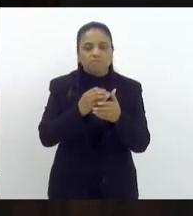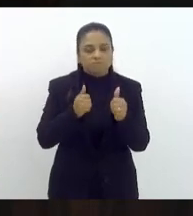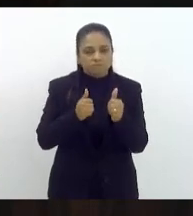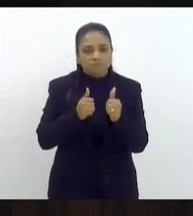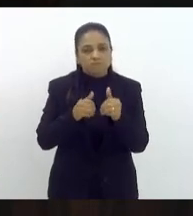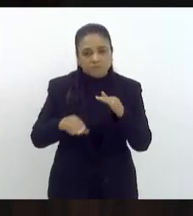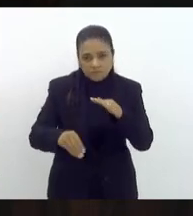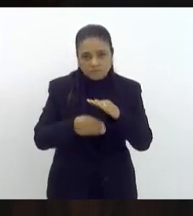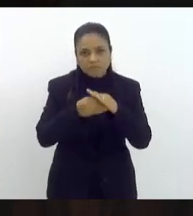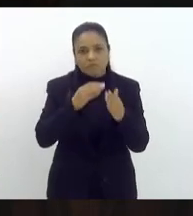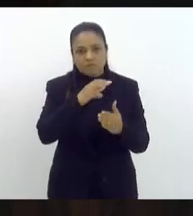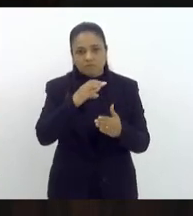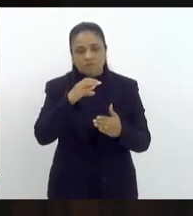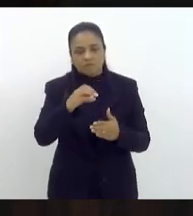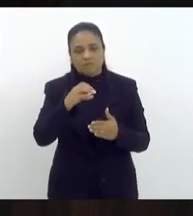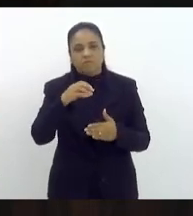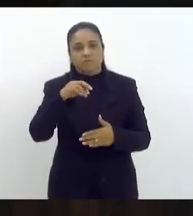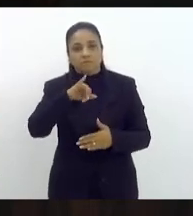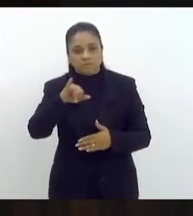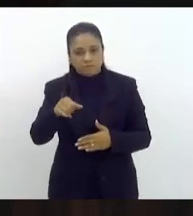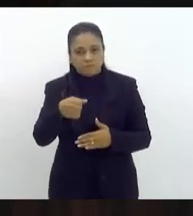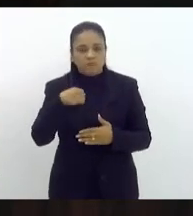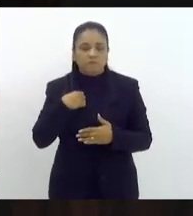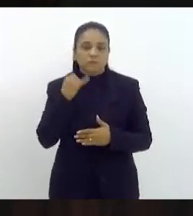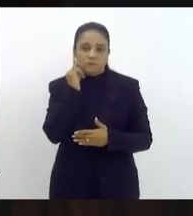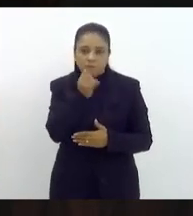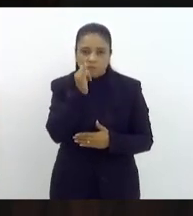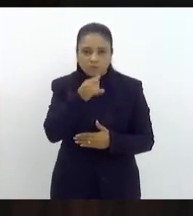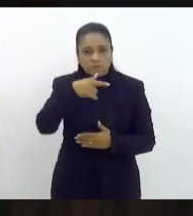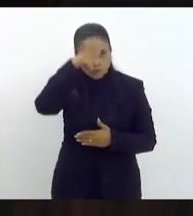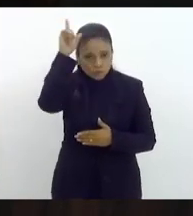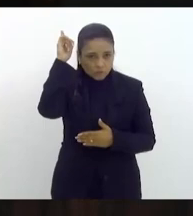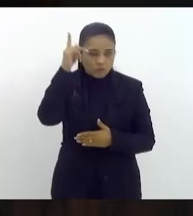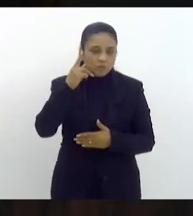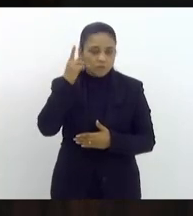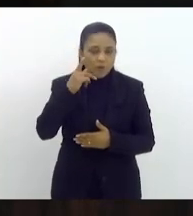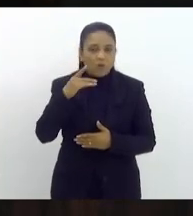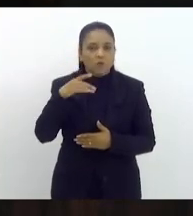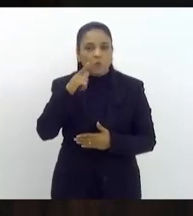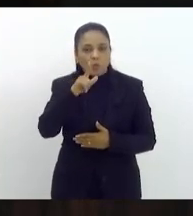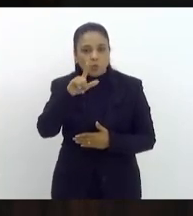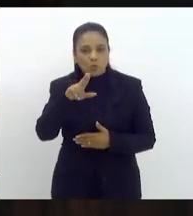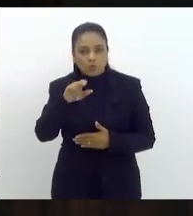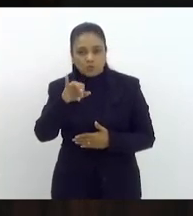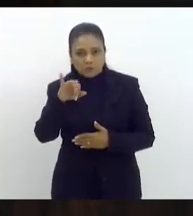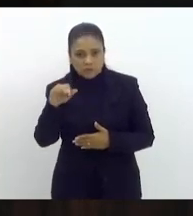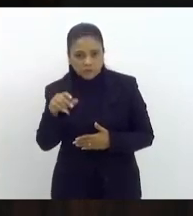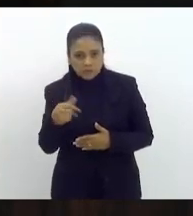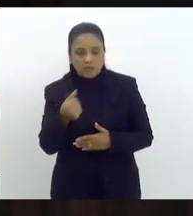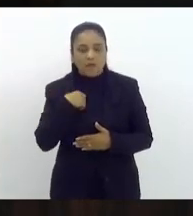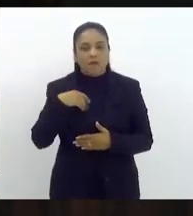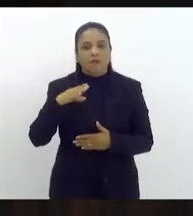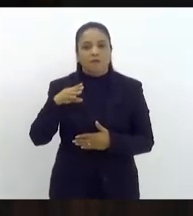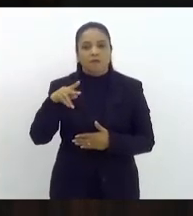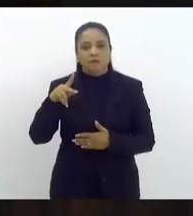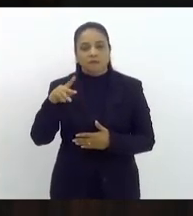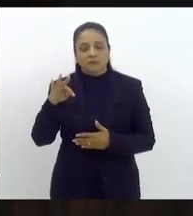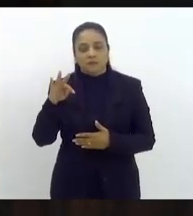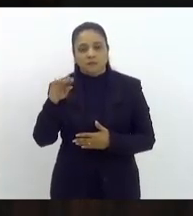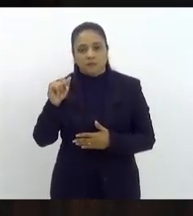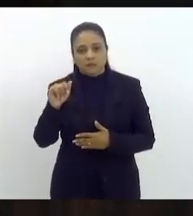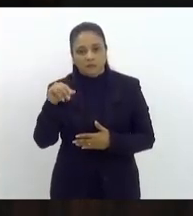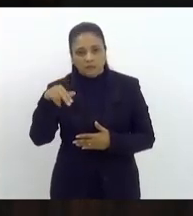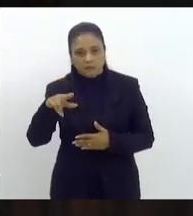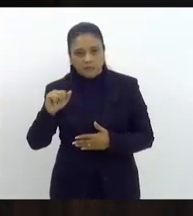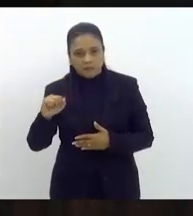ccj relatores deputados Luiz Paulo Lucinha Dani Balbi Alan lopespendendo de pareceres das comissões